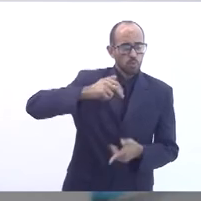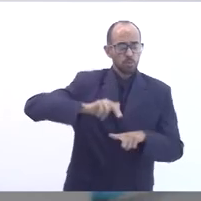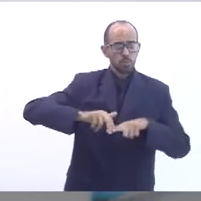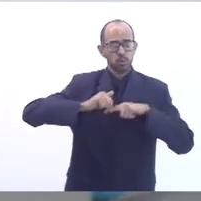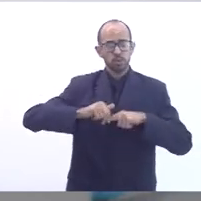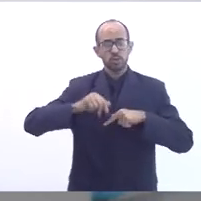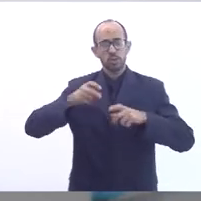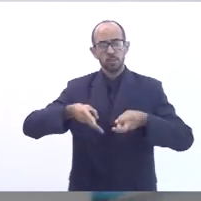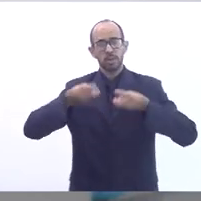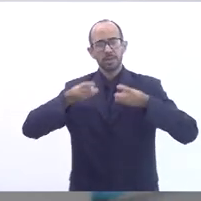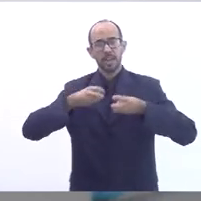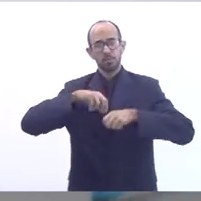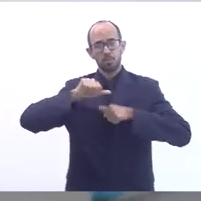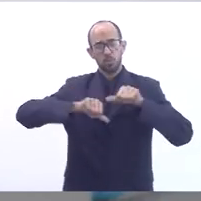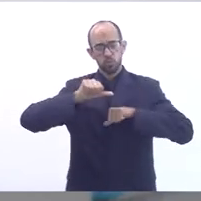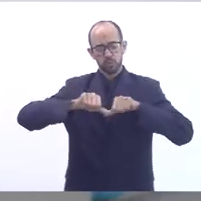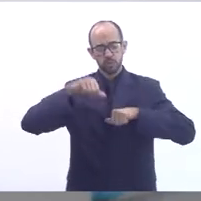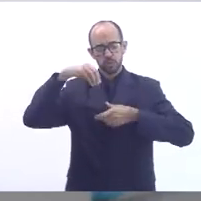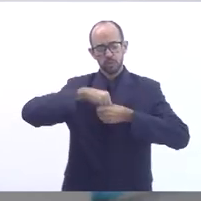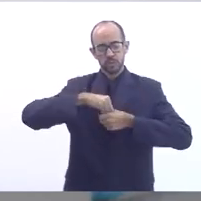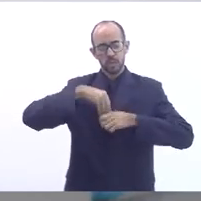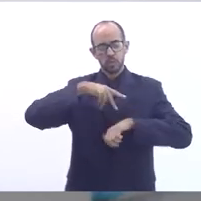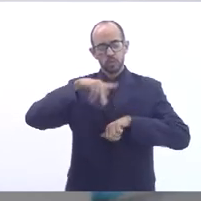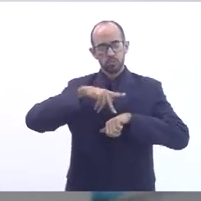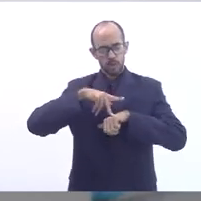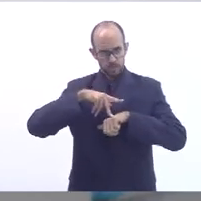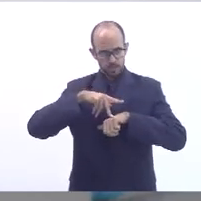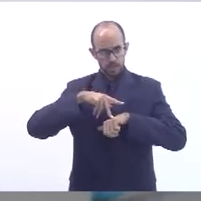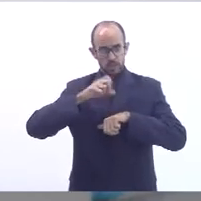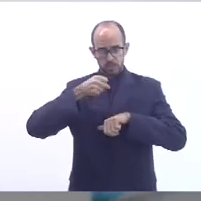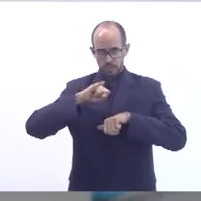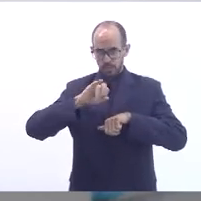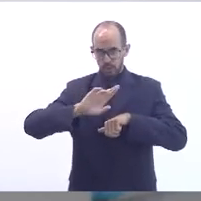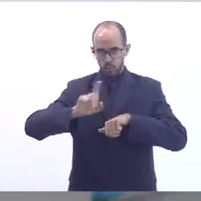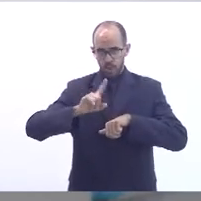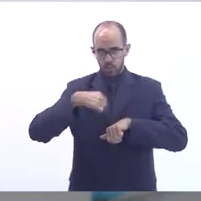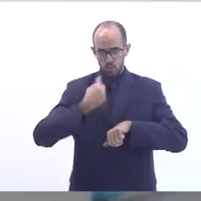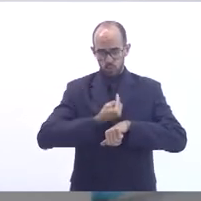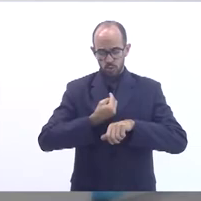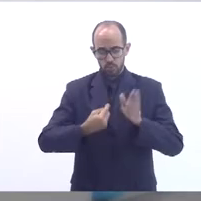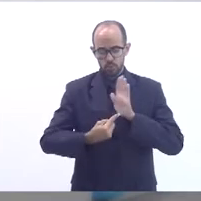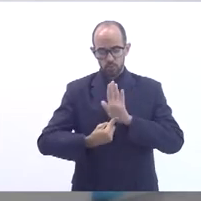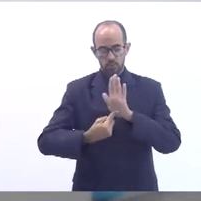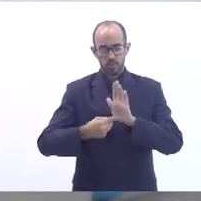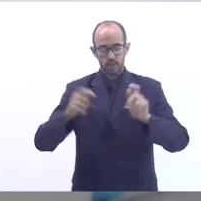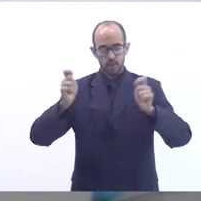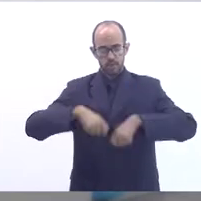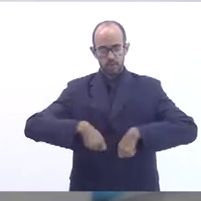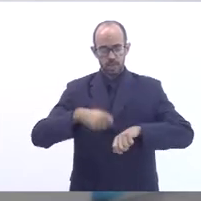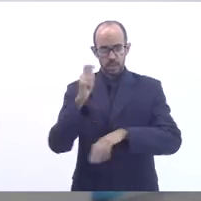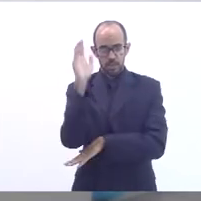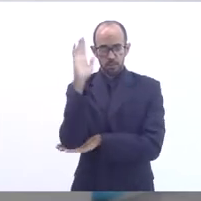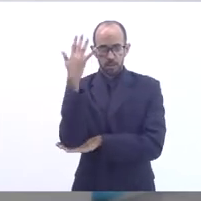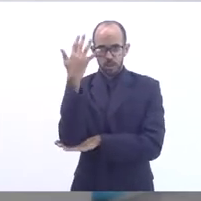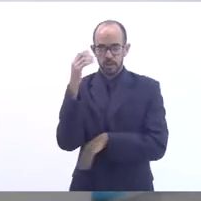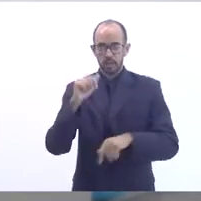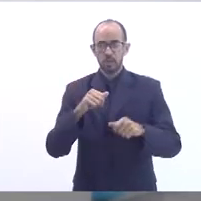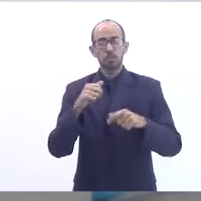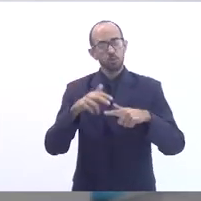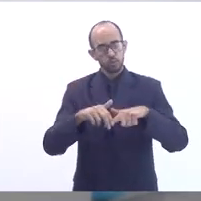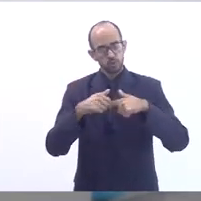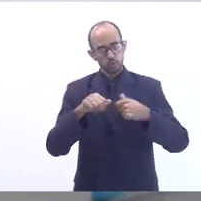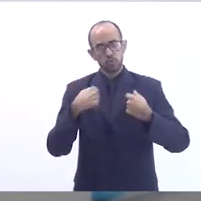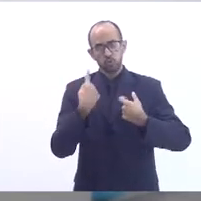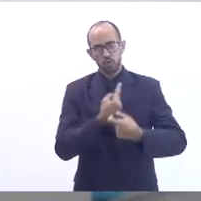dentro do país se não fosse a gente mostrando o potencial da planta não estaríamos onde estamos hoje por isso que precisamos ser